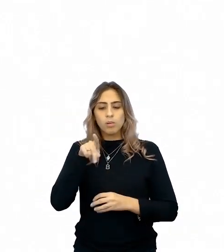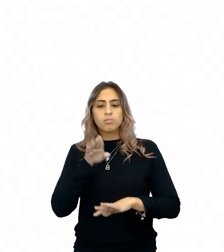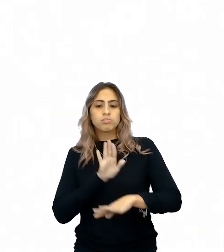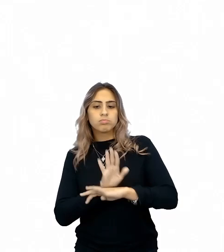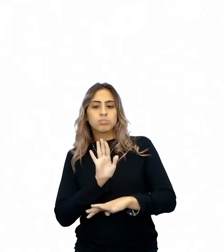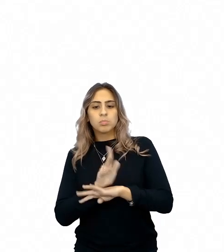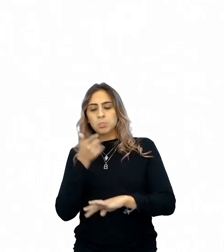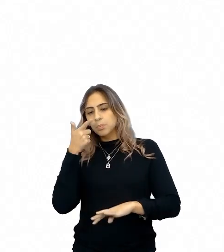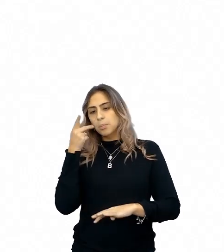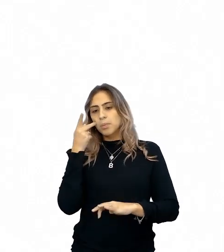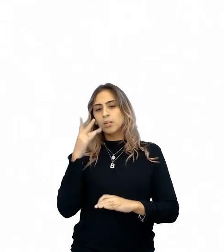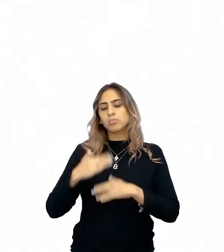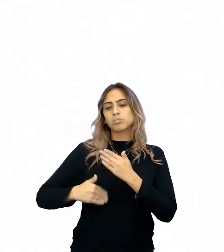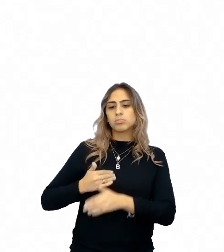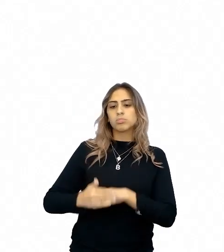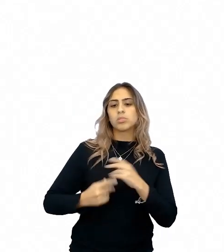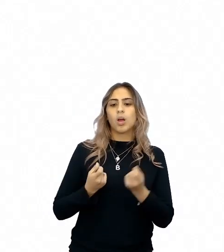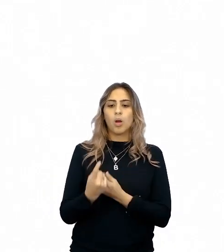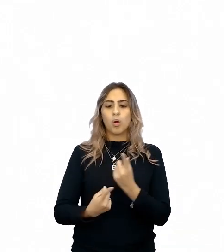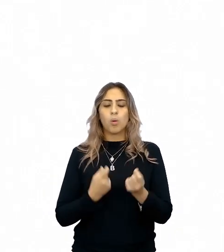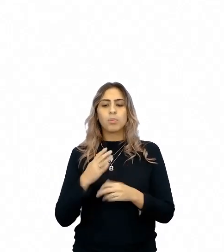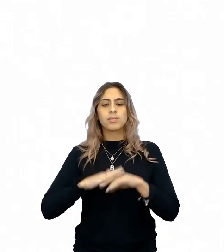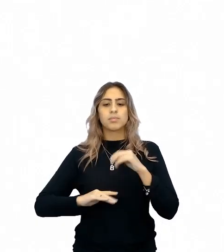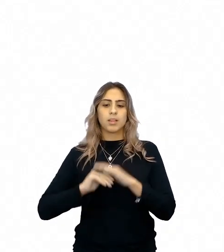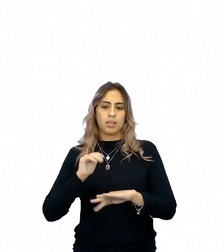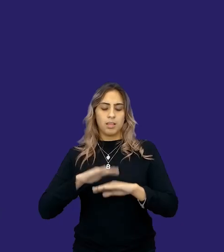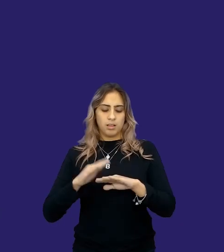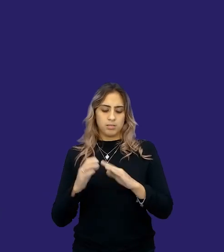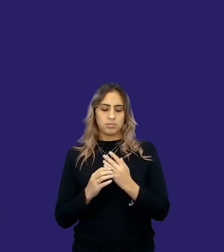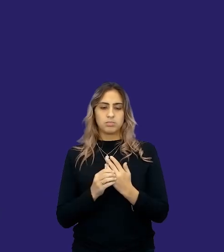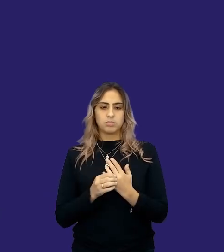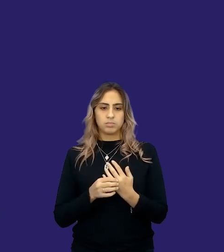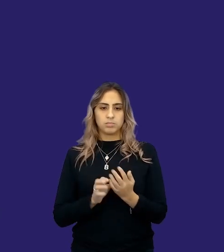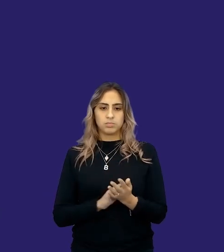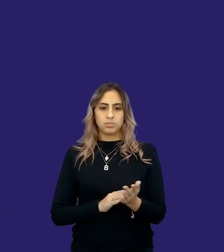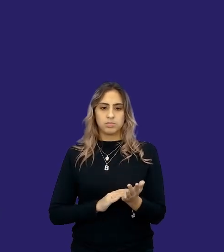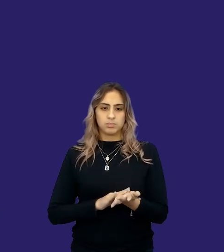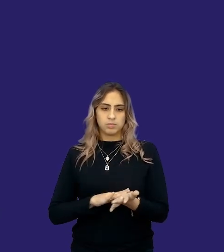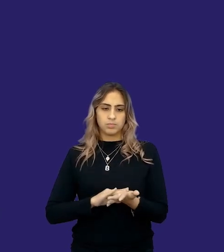contribuem para o desenvolvimento de algumas habilidades.